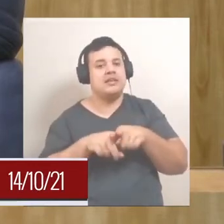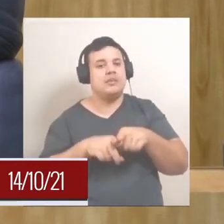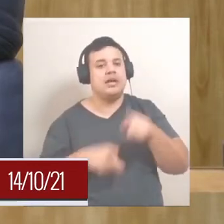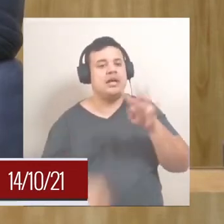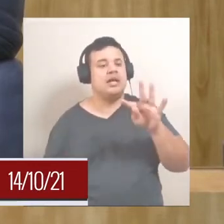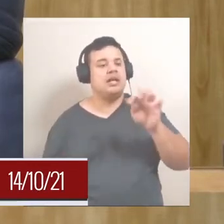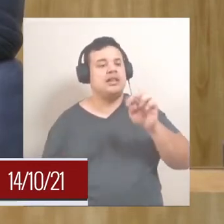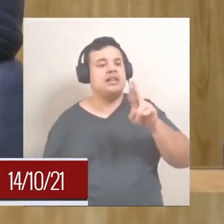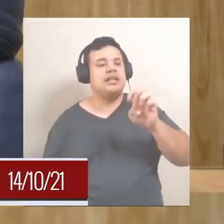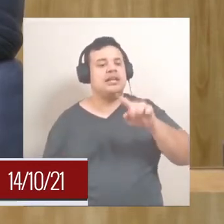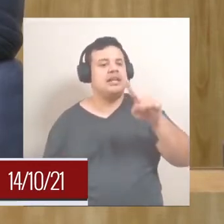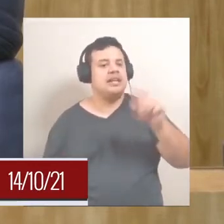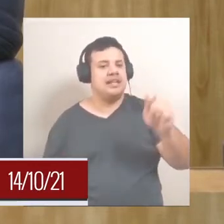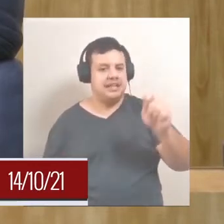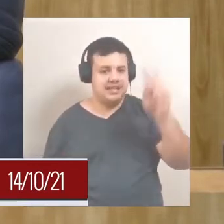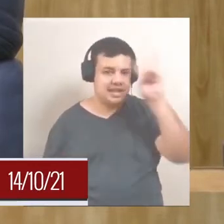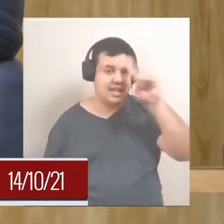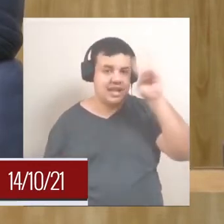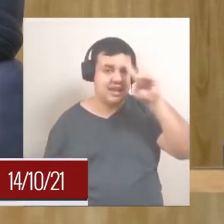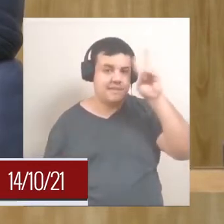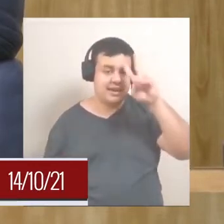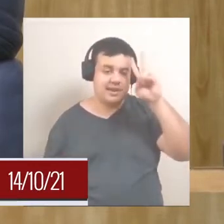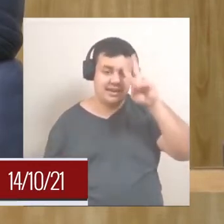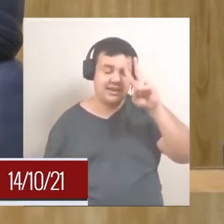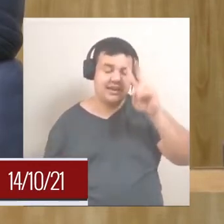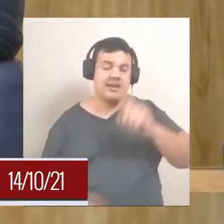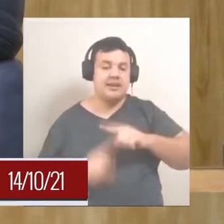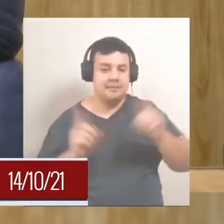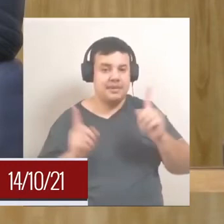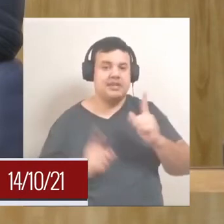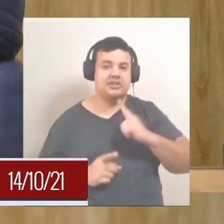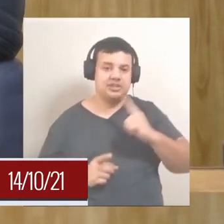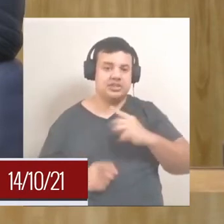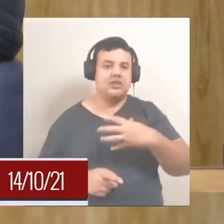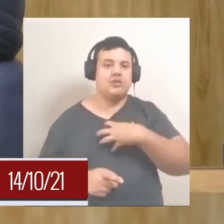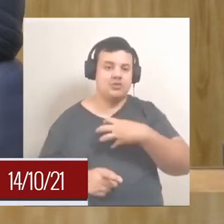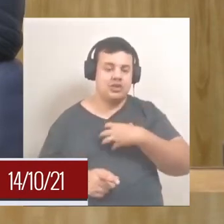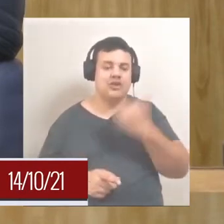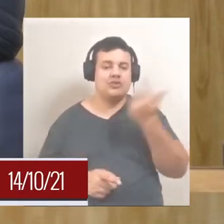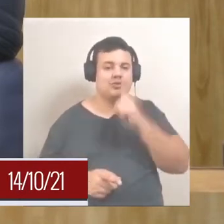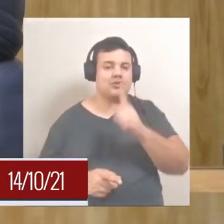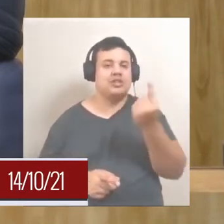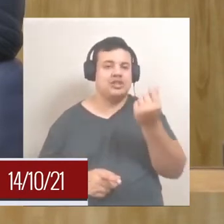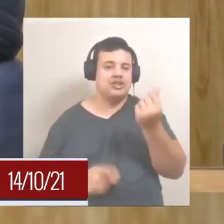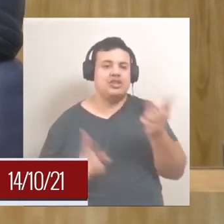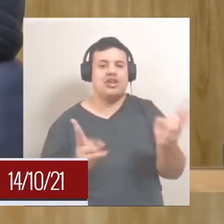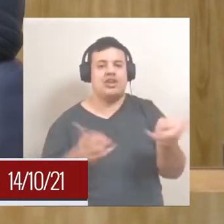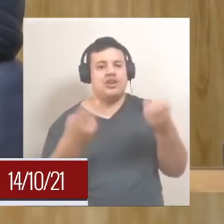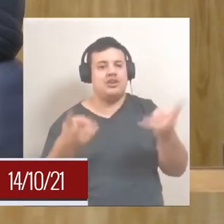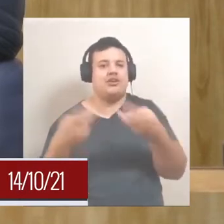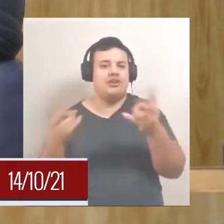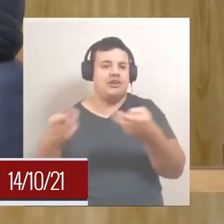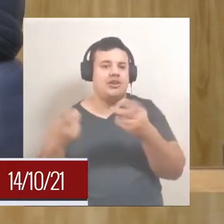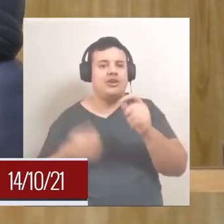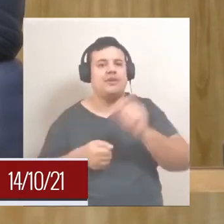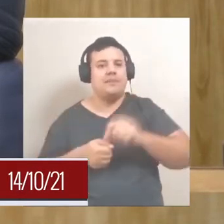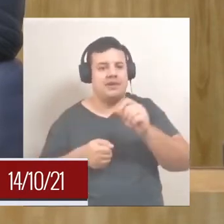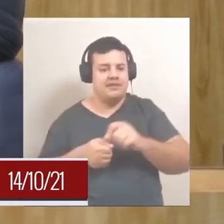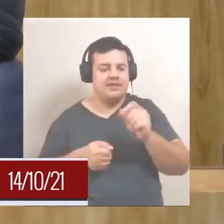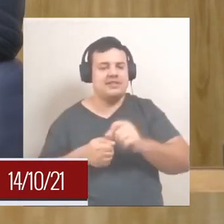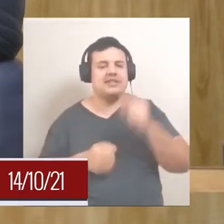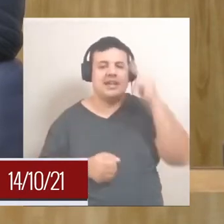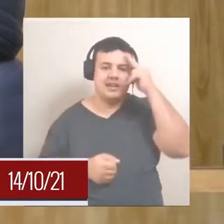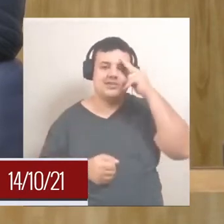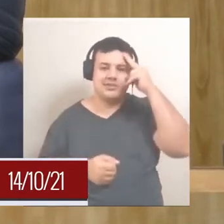ela já estava nessa época, mas era uma forma da gente arrecadar fundos para fazer a nossa tão